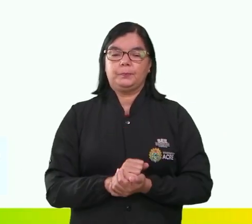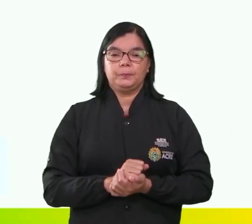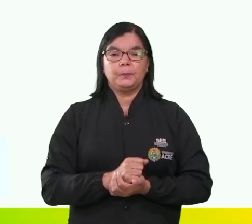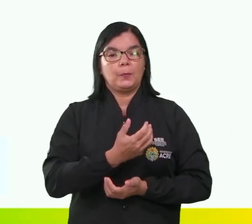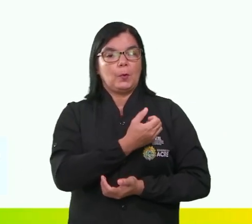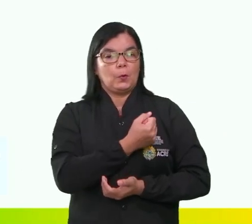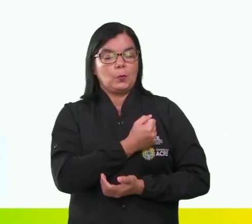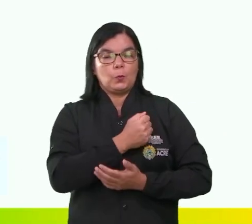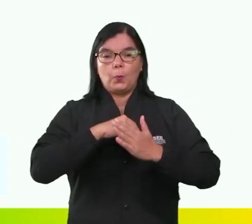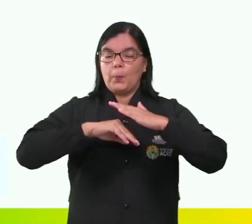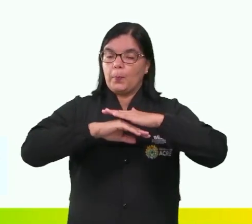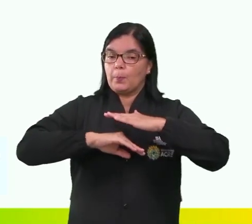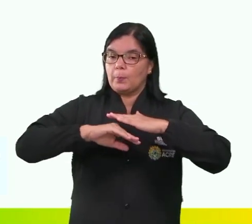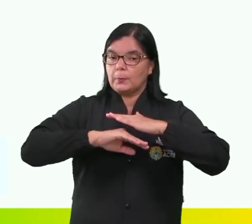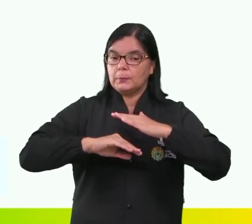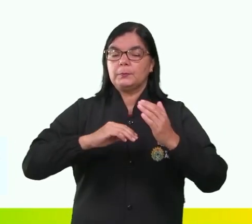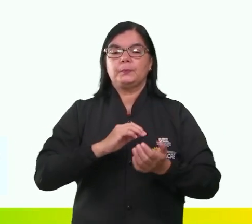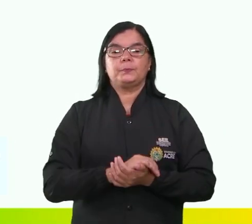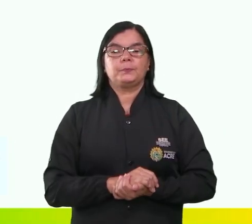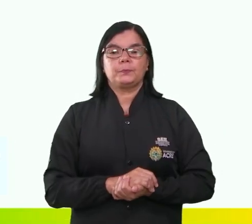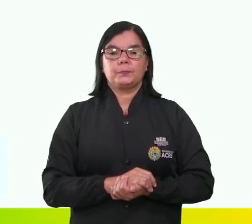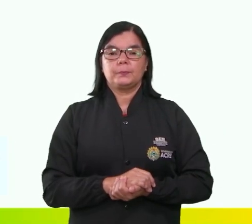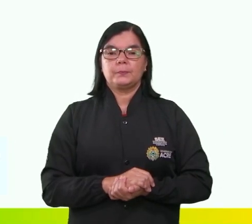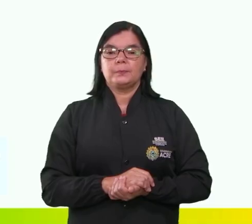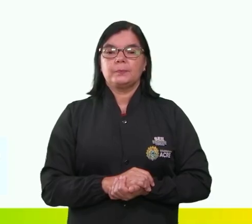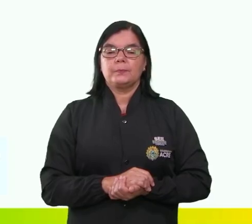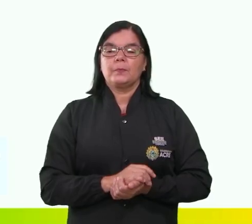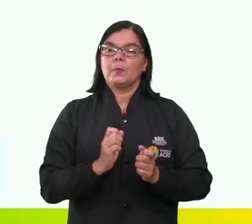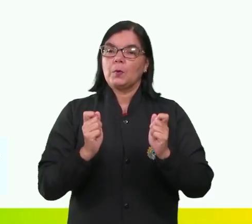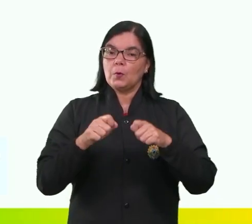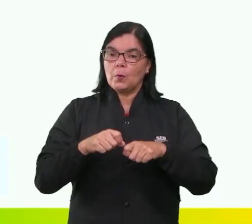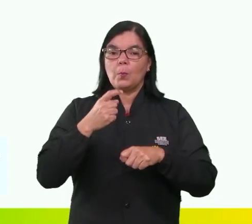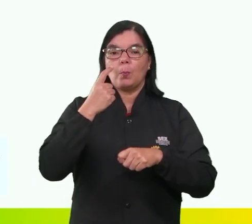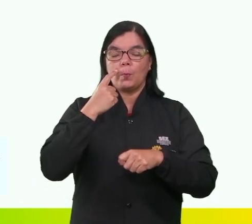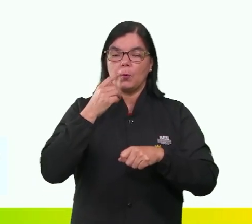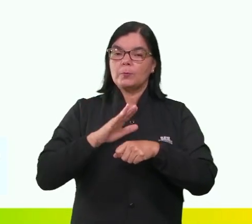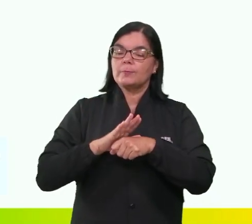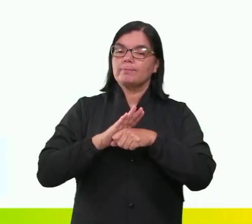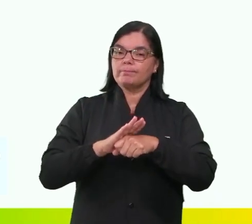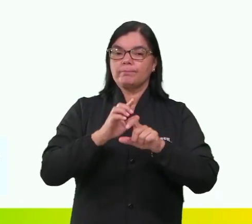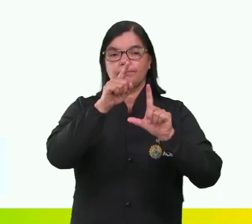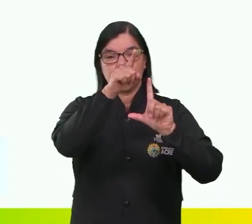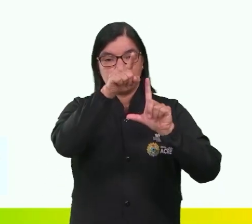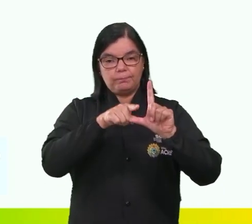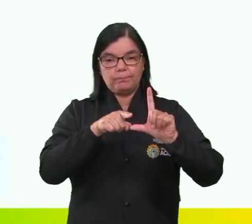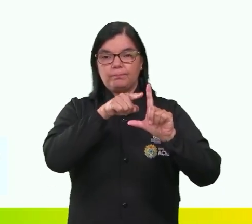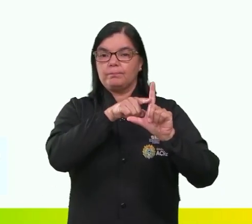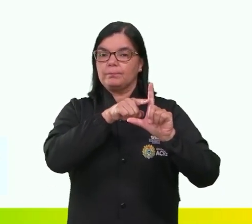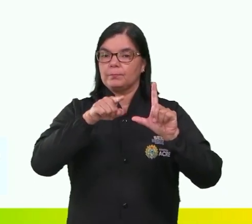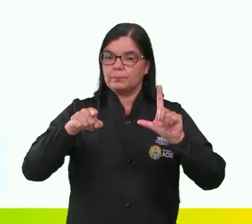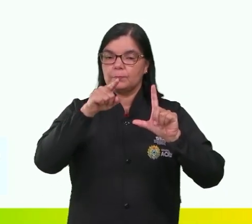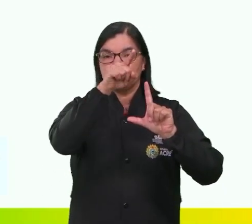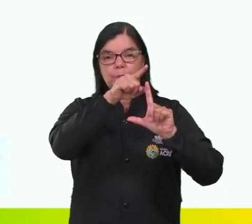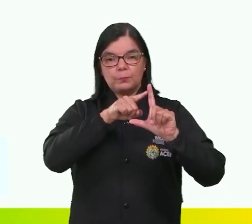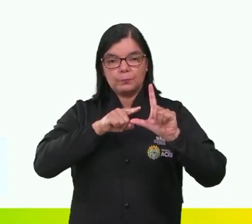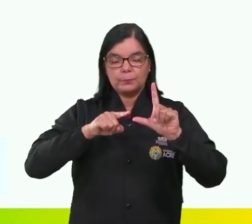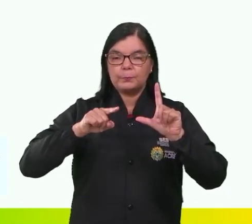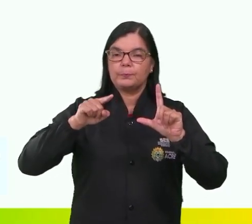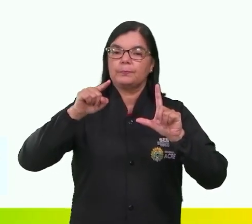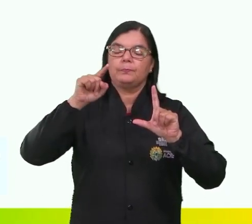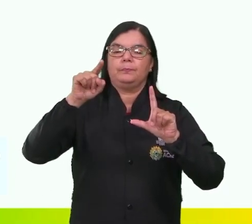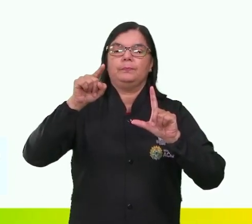menor valor que pode ser atribuído para